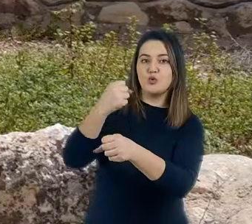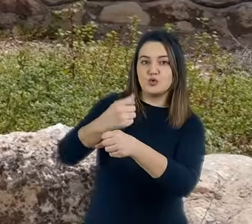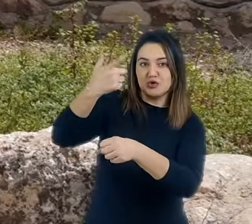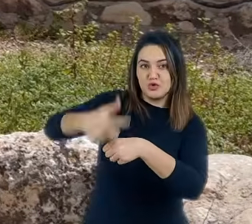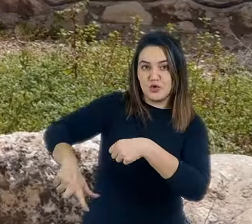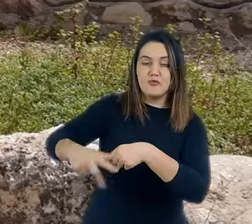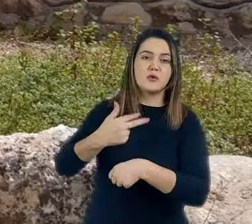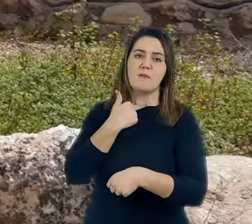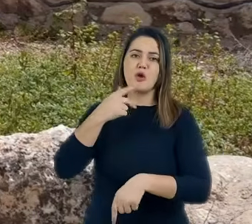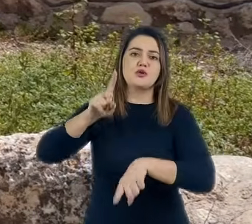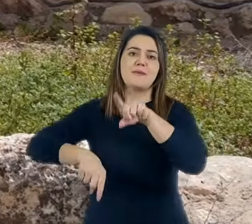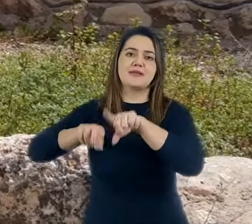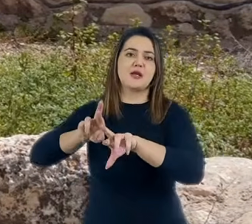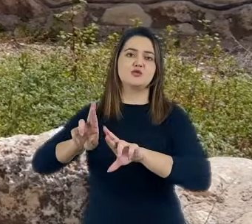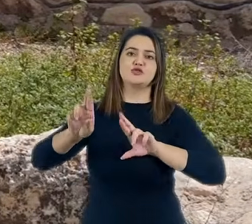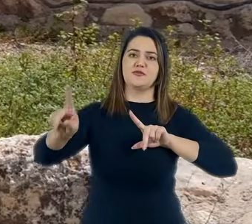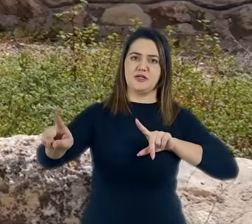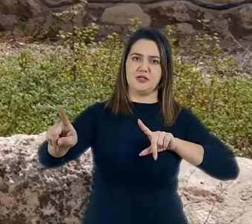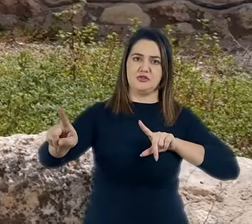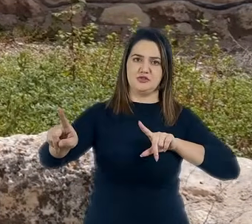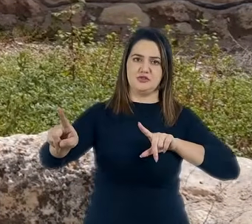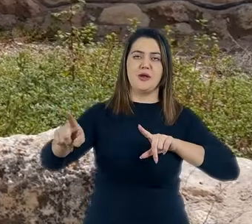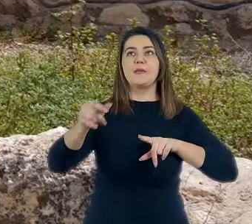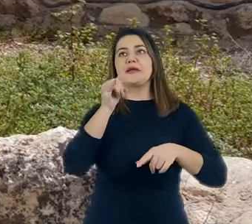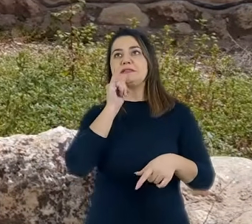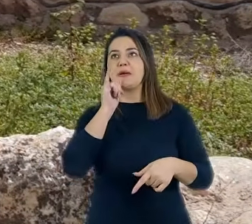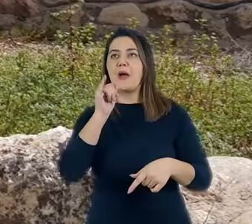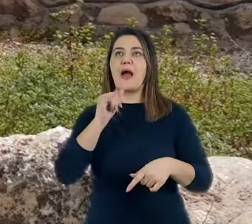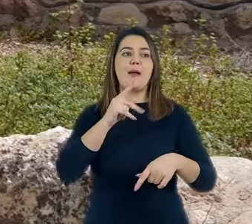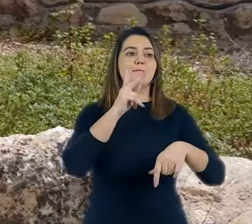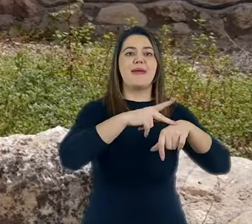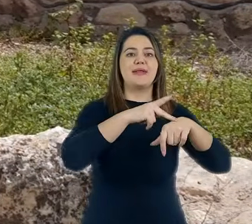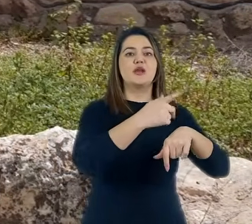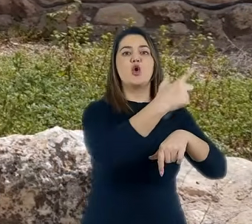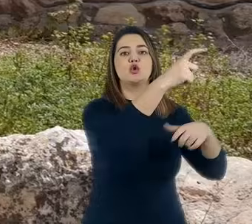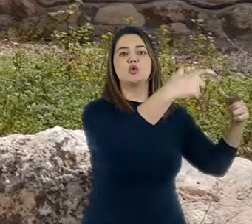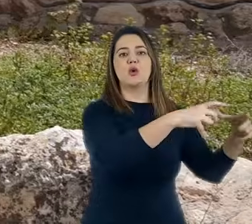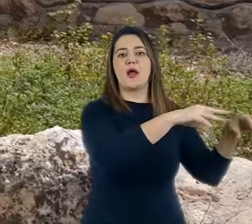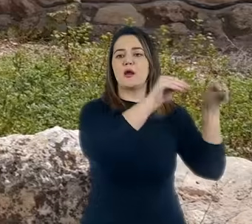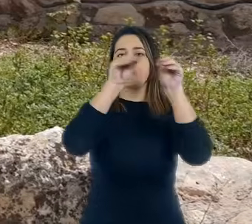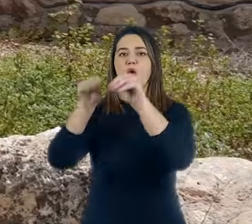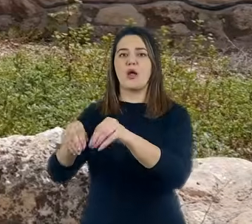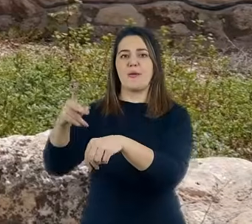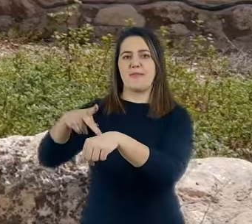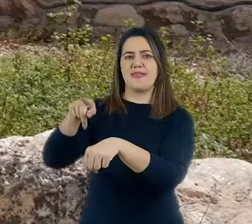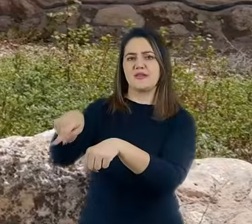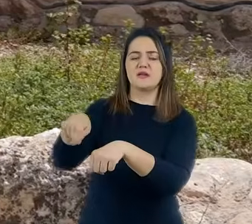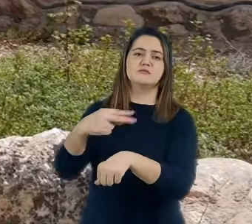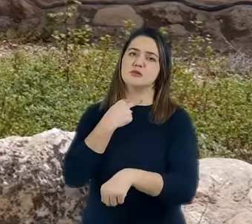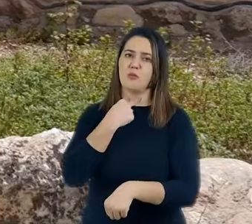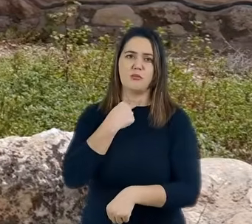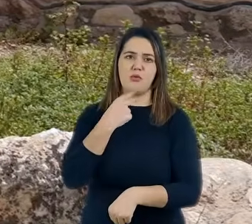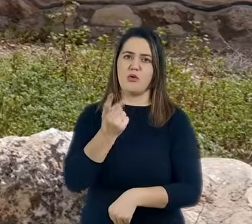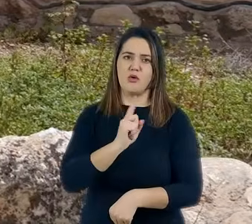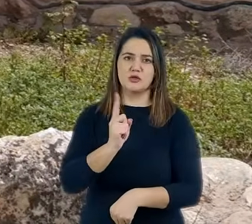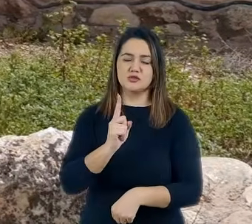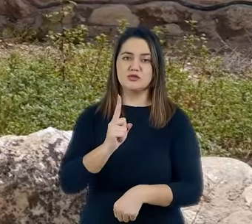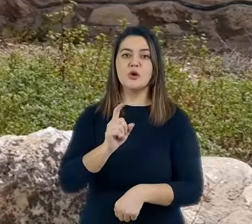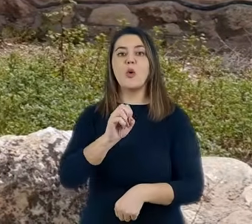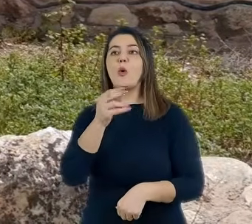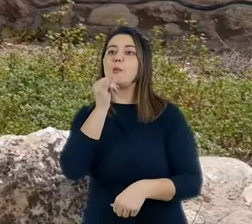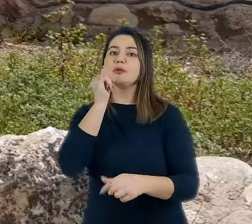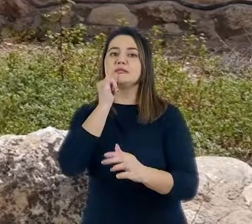cidade material diferente do que aquele original. Eu não posso pegar agora aqui e colocar uma pedra de basalto de outro lugar, não posso fazer